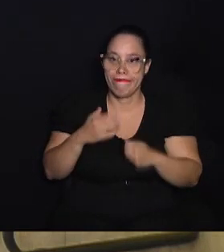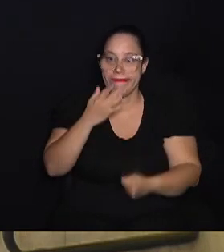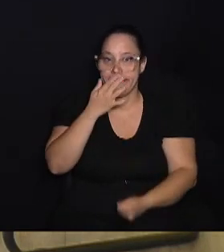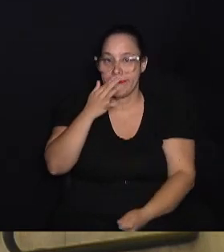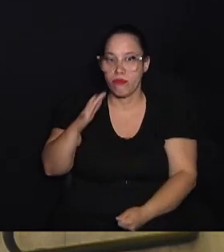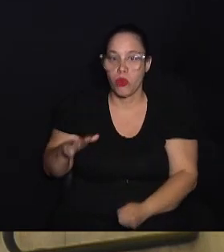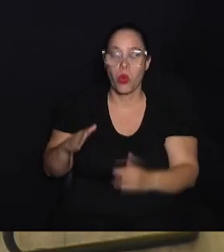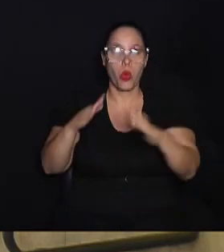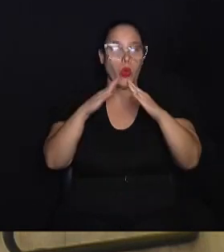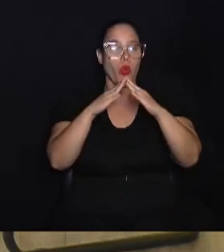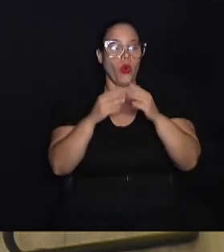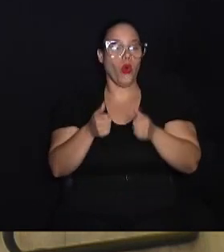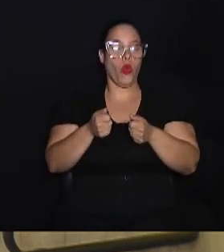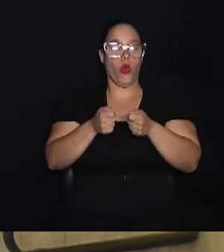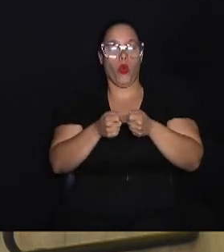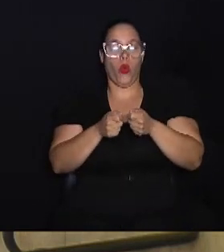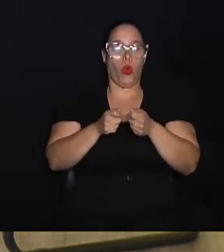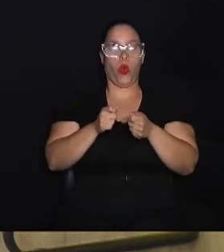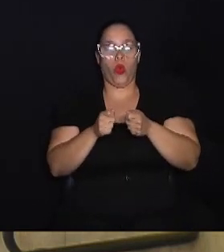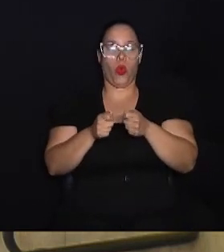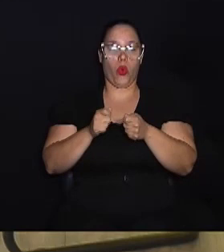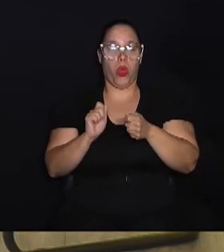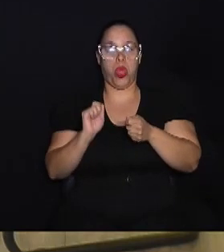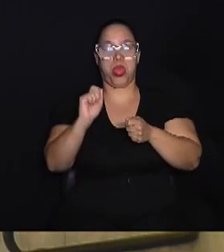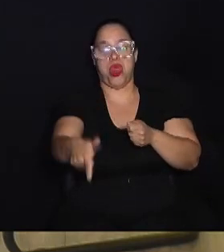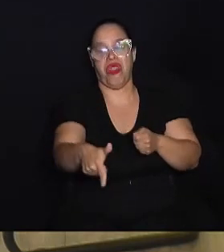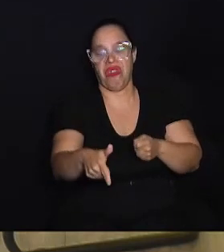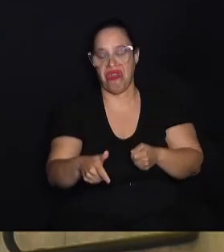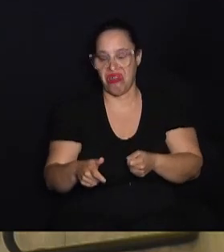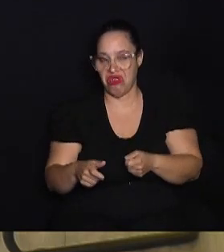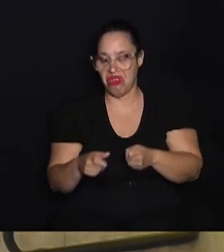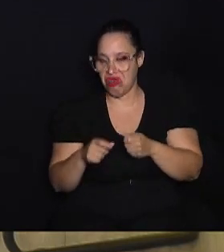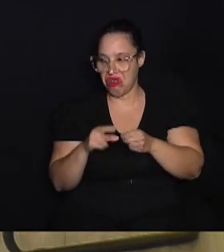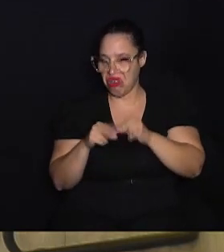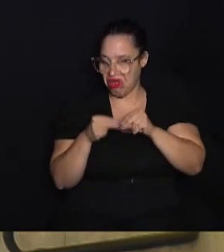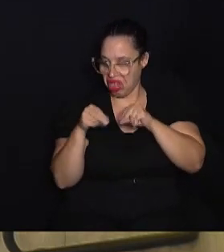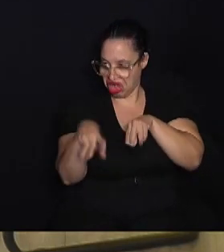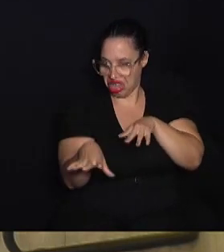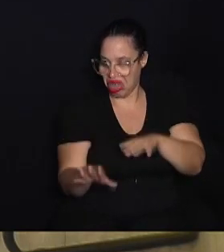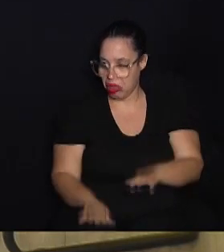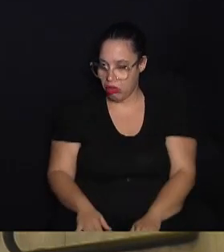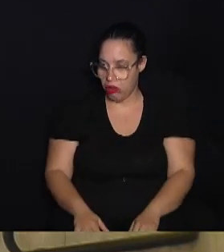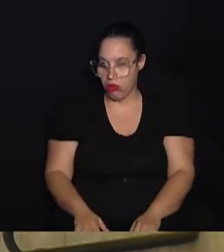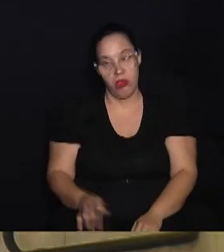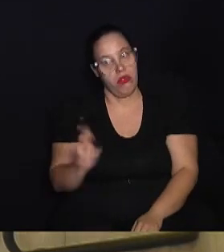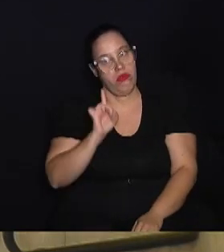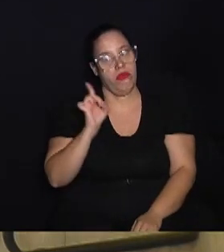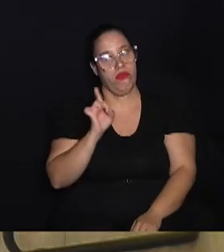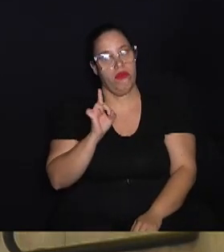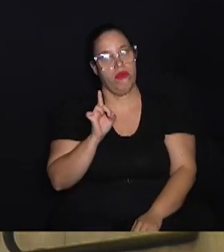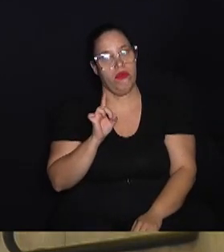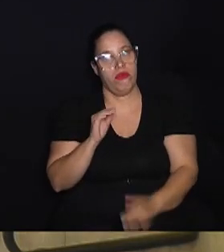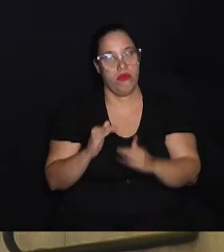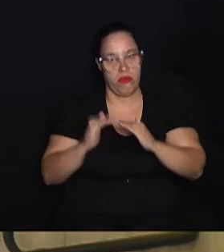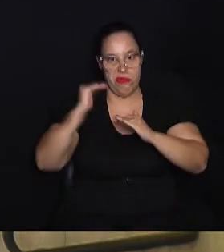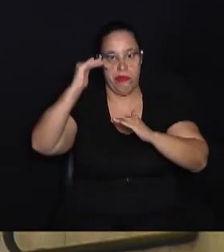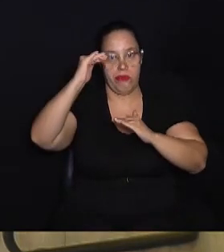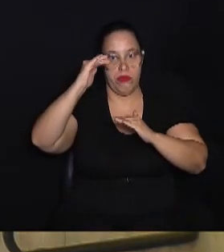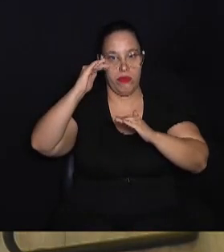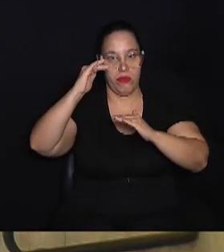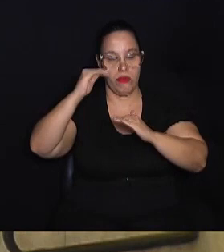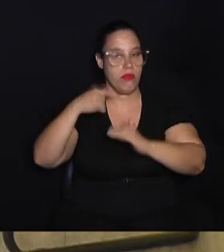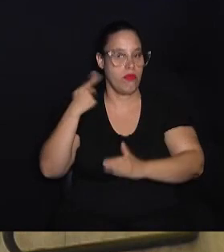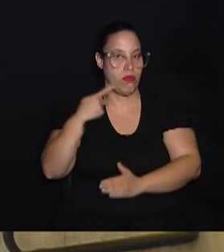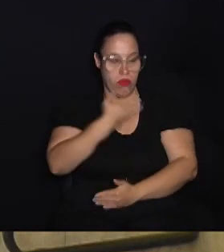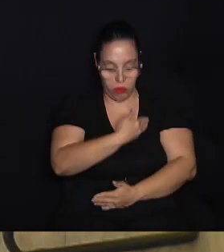lá na sua casa jogando papelzinho de bala no chão, digamos assim, né? Até, claro, o mais alto poder no que